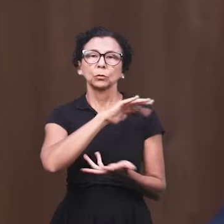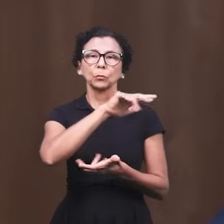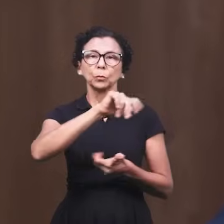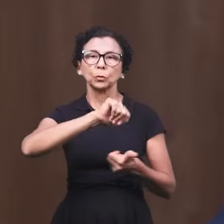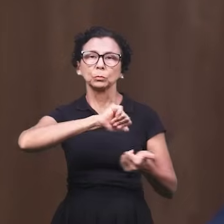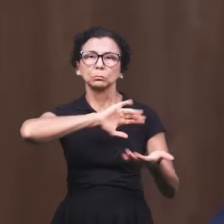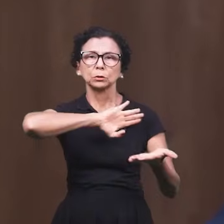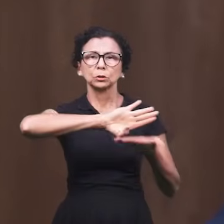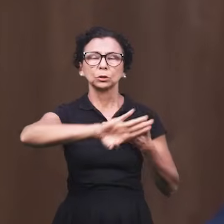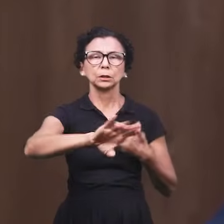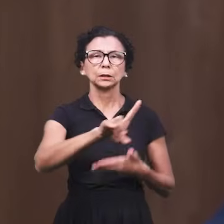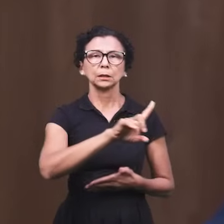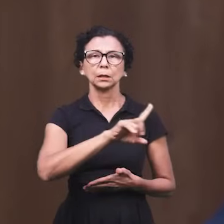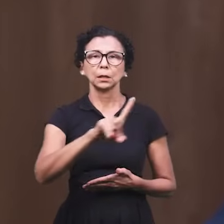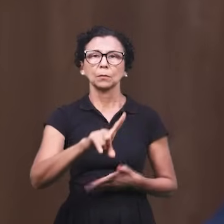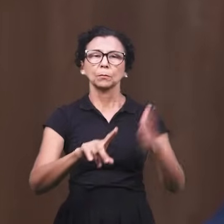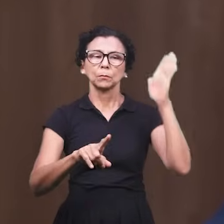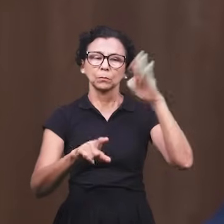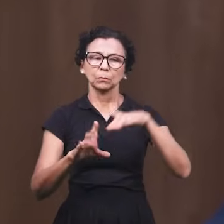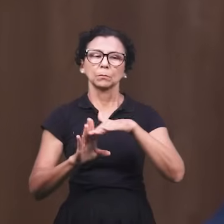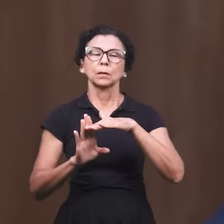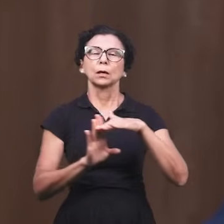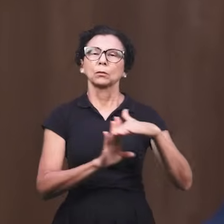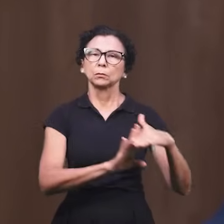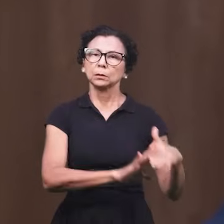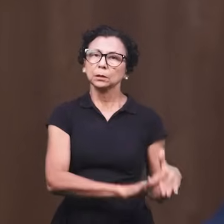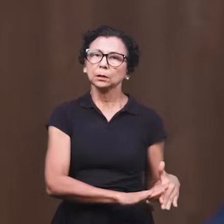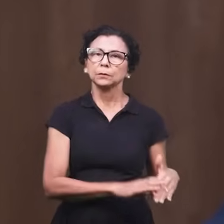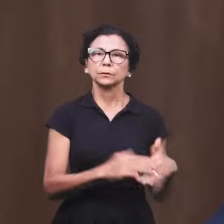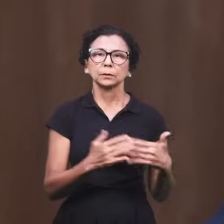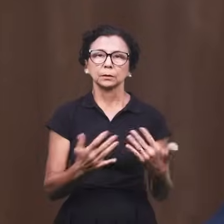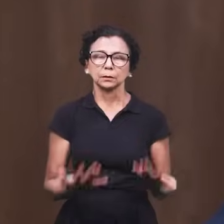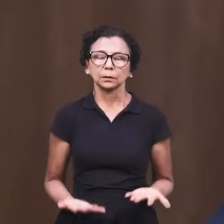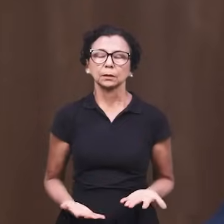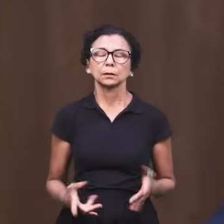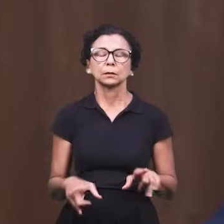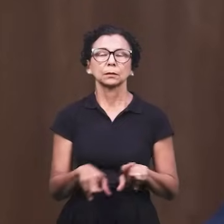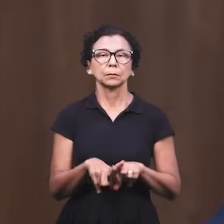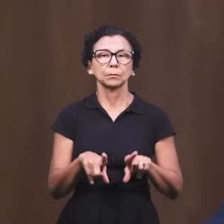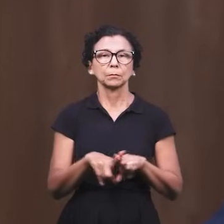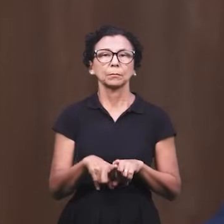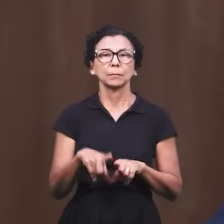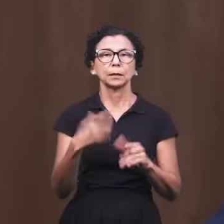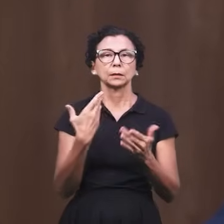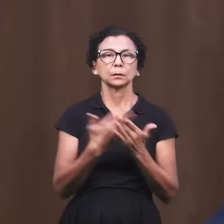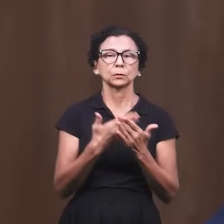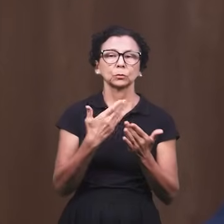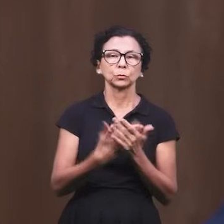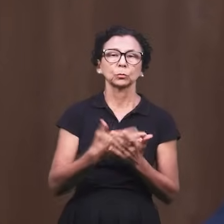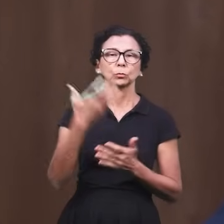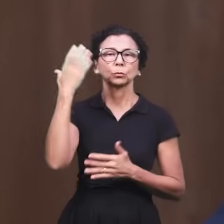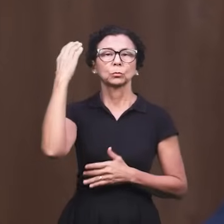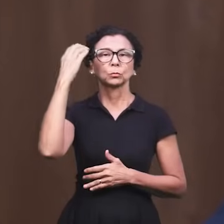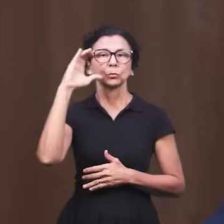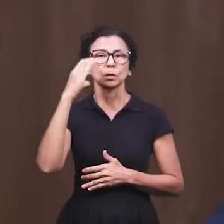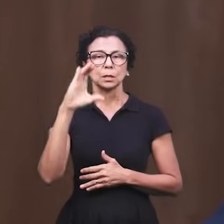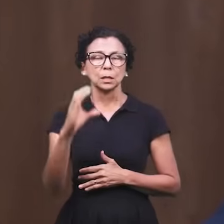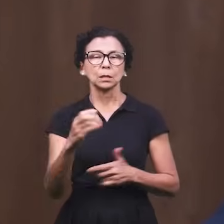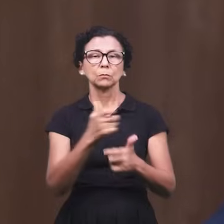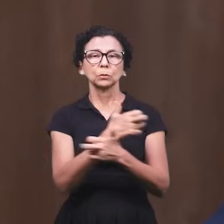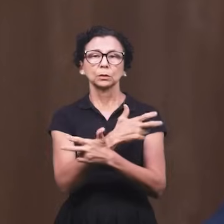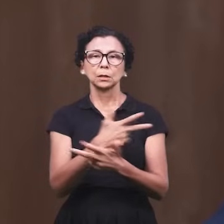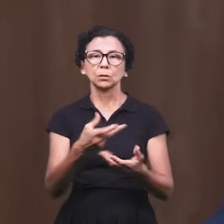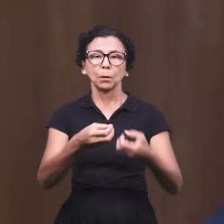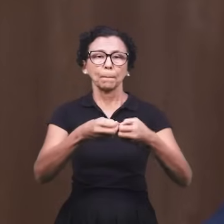precisa ter um cuidado também, porque certas coisas a própria ciência hoje mostra que são